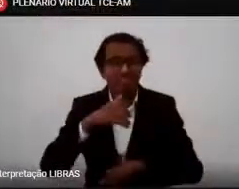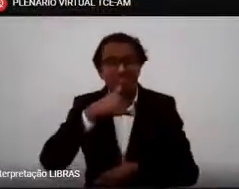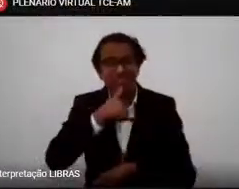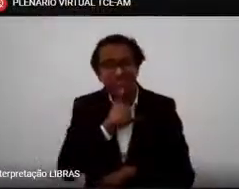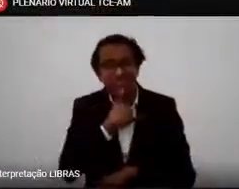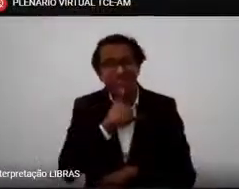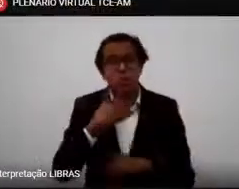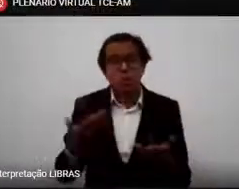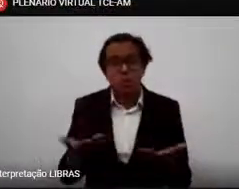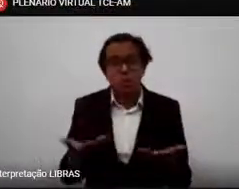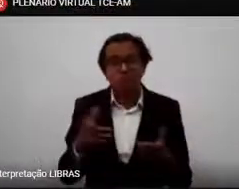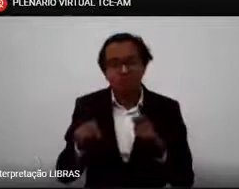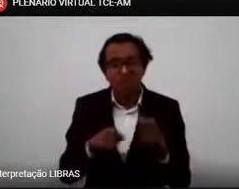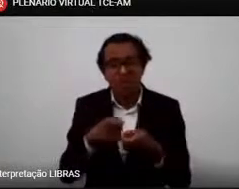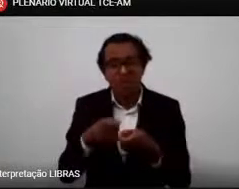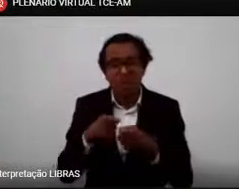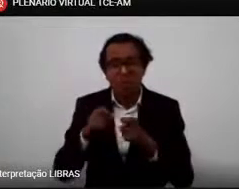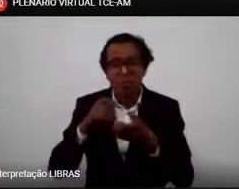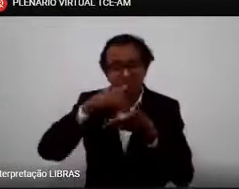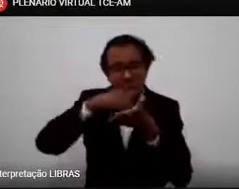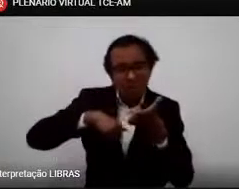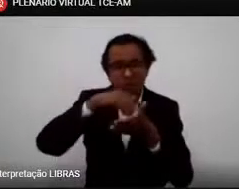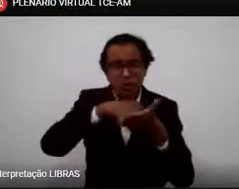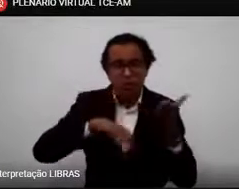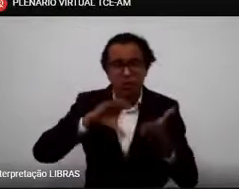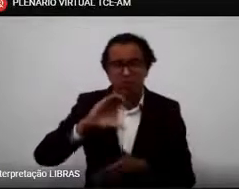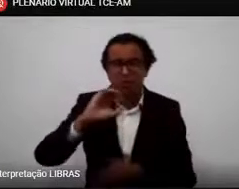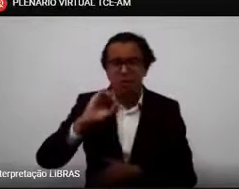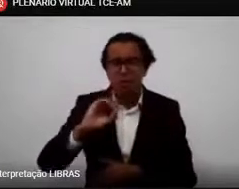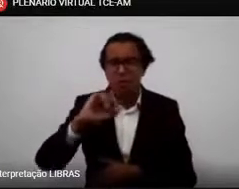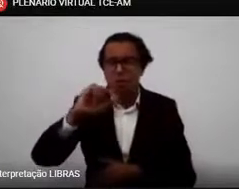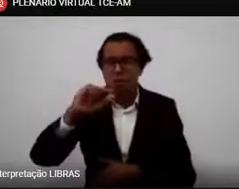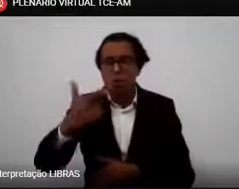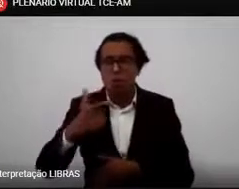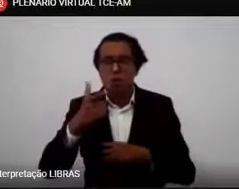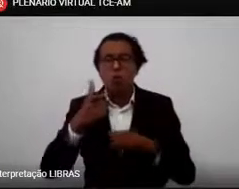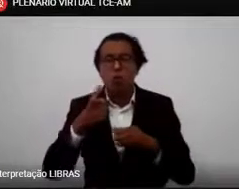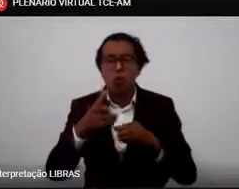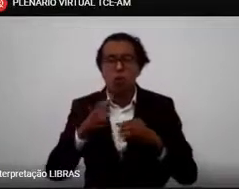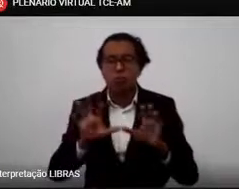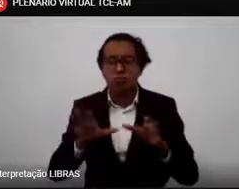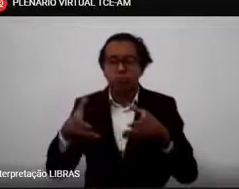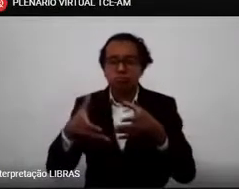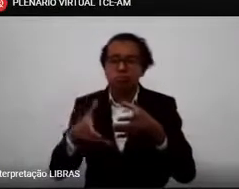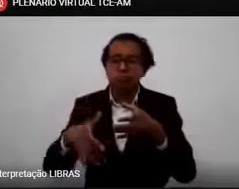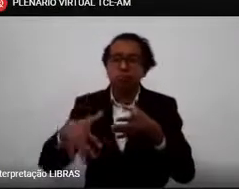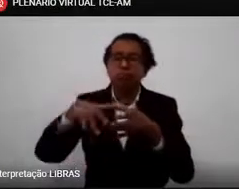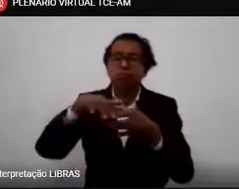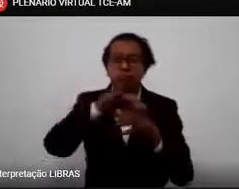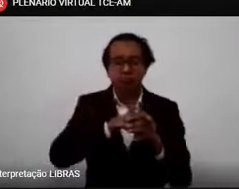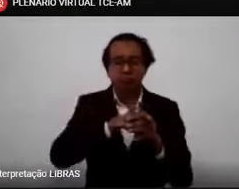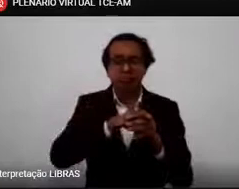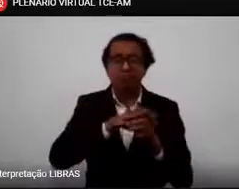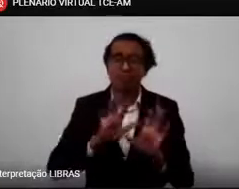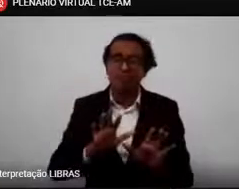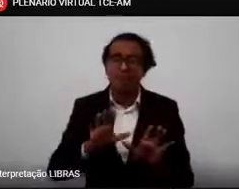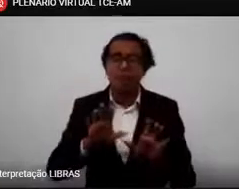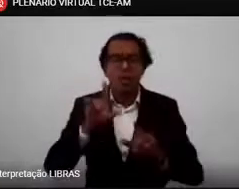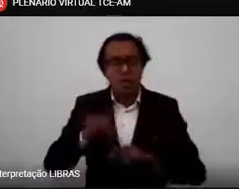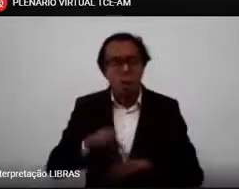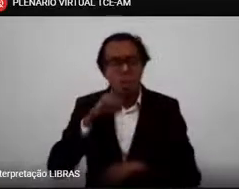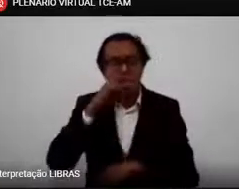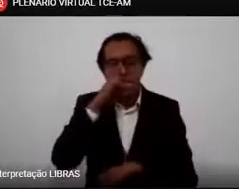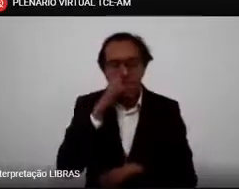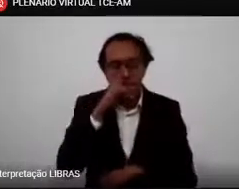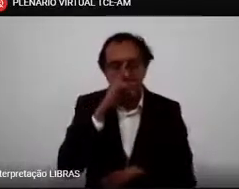da Amazônia de retirar o gás carbônico da atmosfera está diminuindo, e é um dos fatores críticos por que